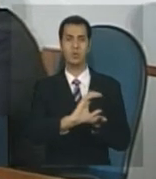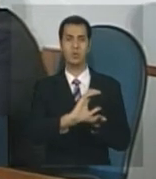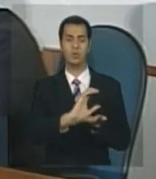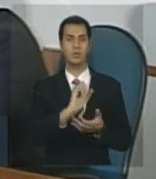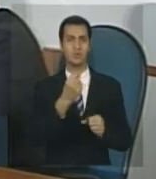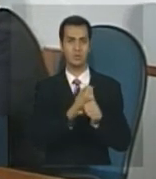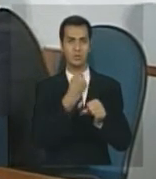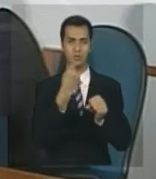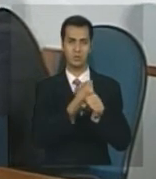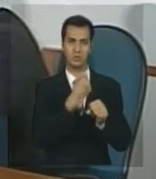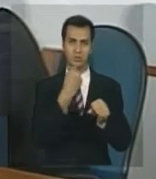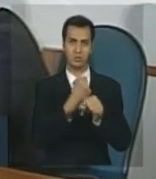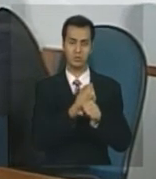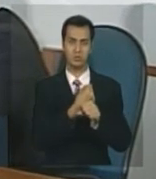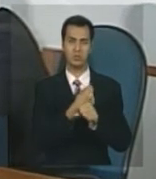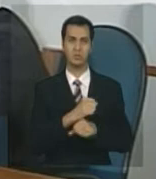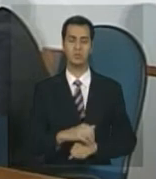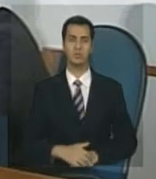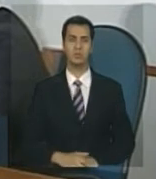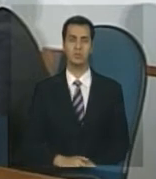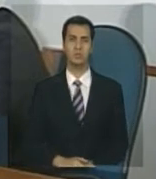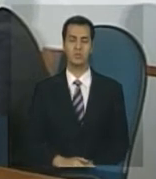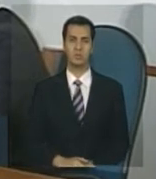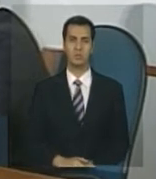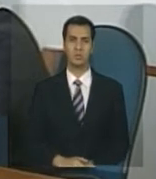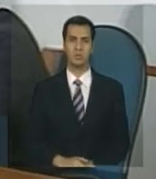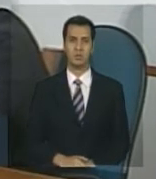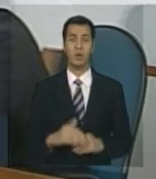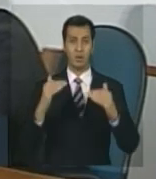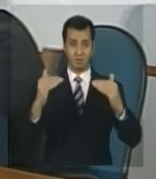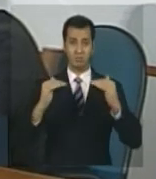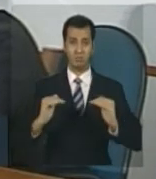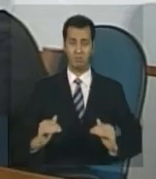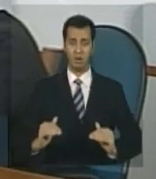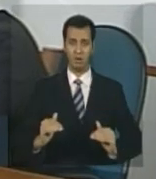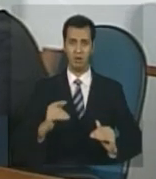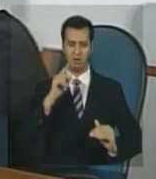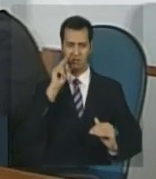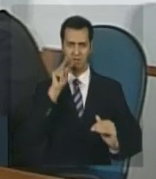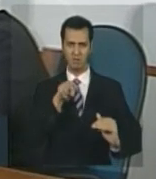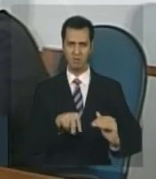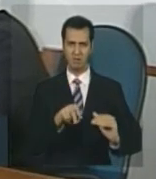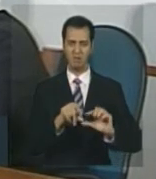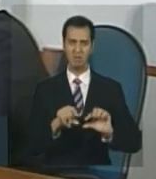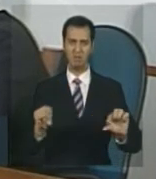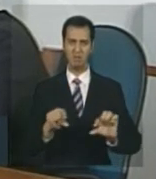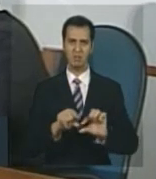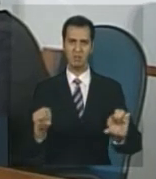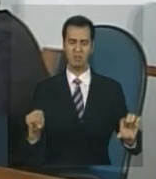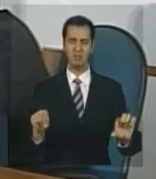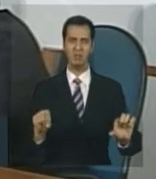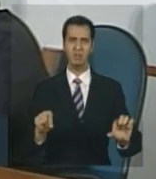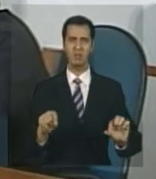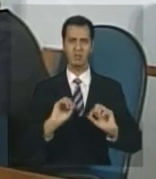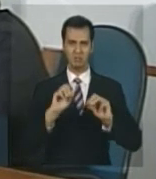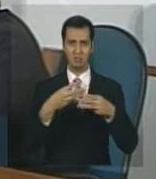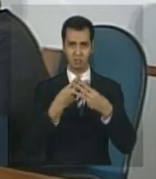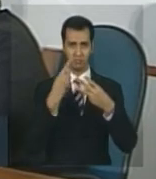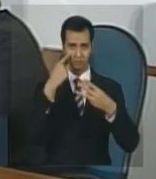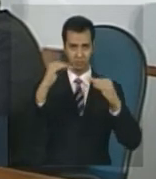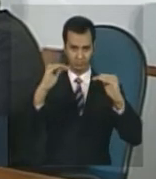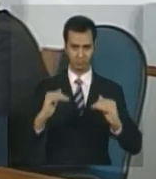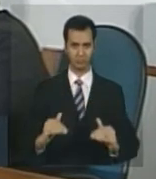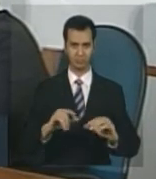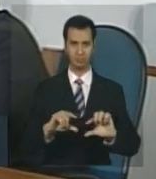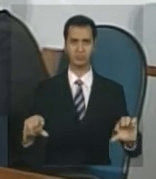de reconstrução. E aqui embaixo, nessa parte inferior da lâmina, a